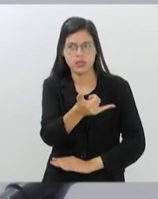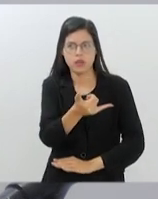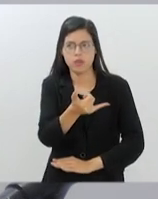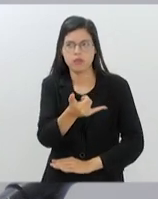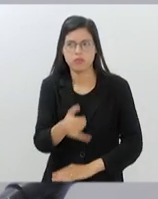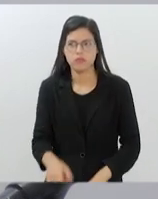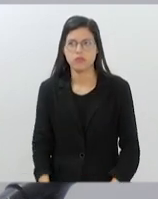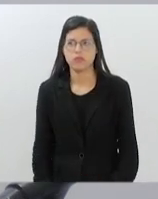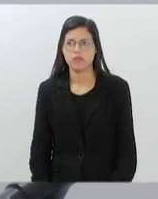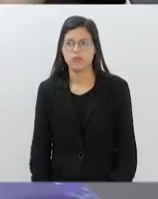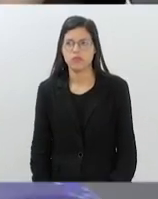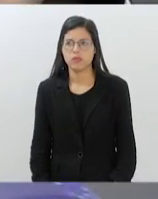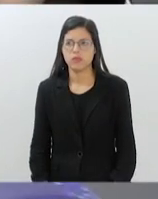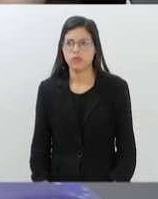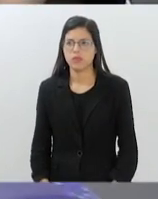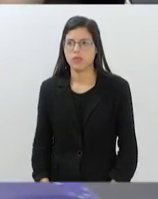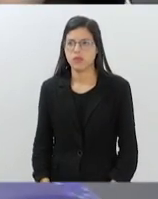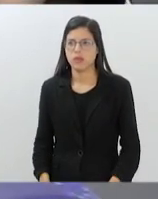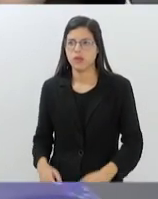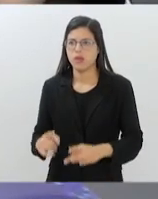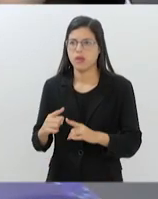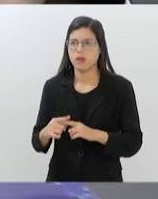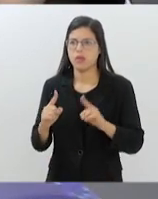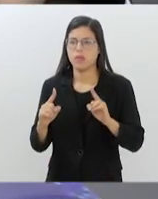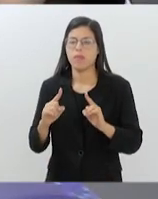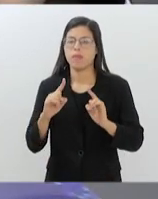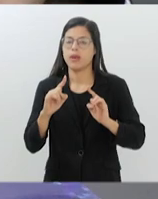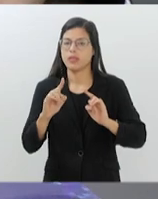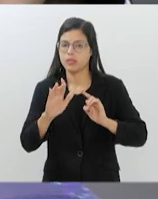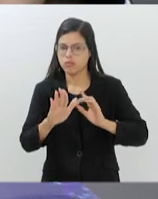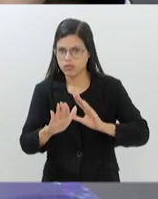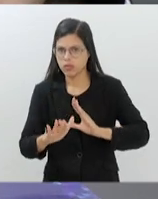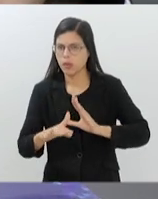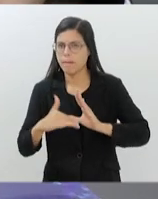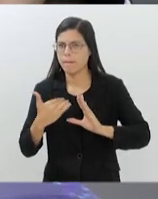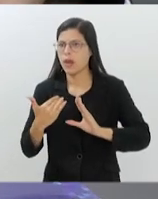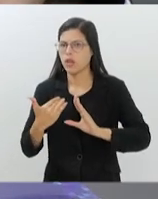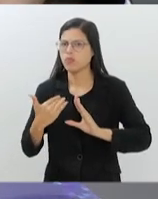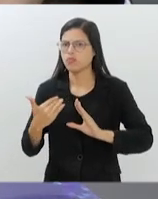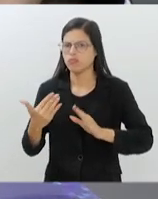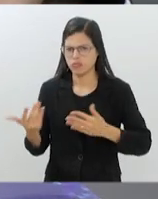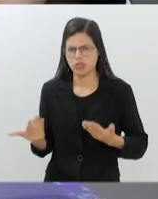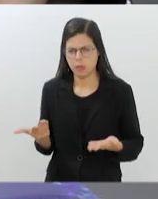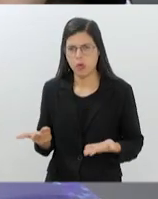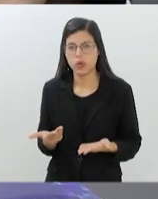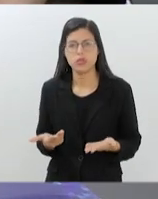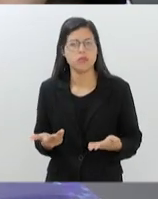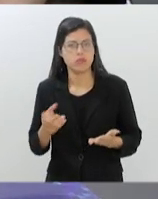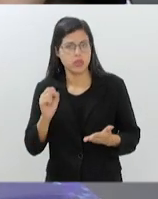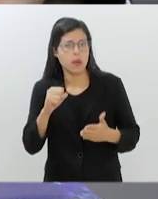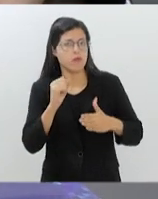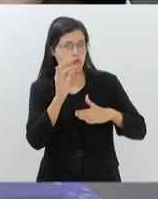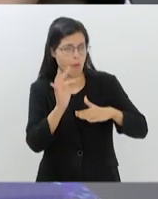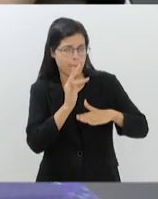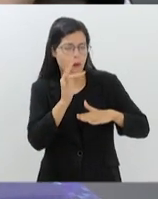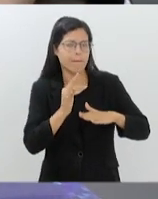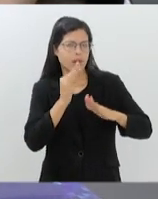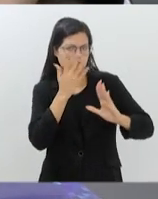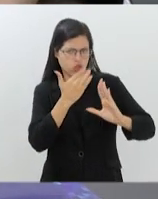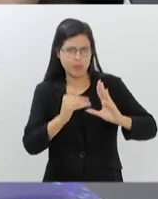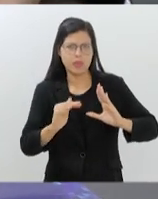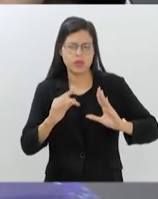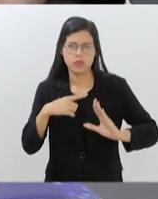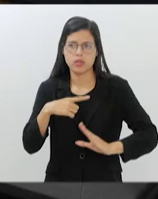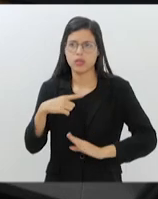convocação de hoje por e-mail ess eil com a resposta do senhor faz parte de um processo é isso que eu quero saber ainda que o